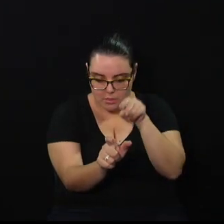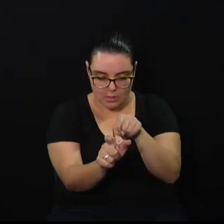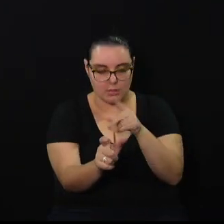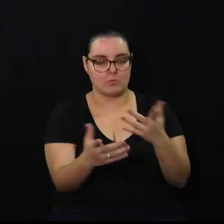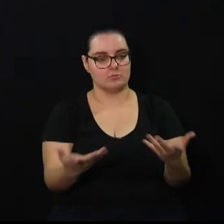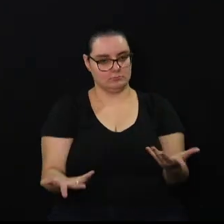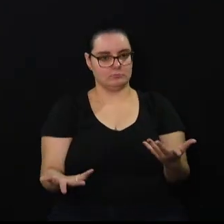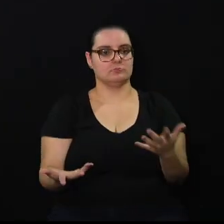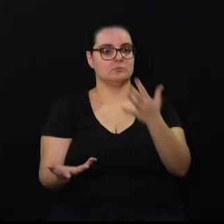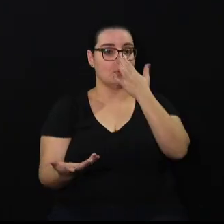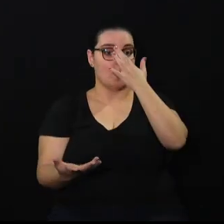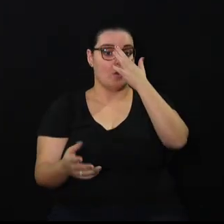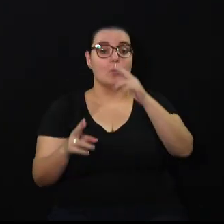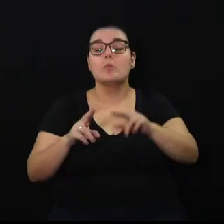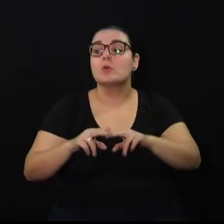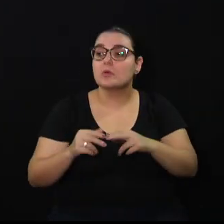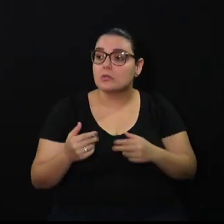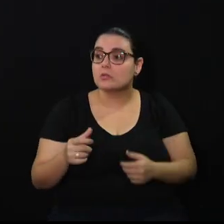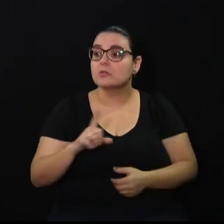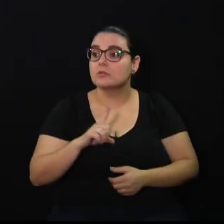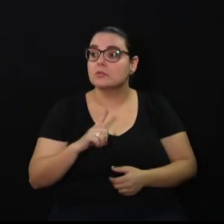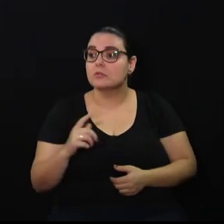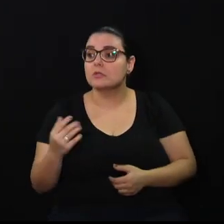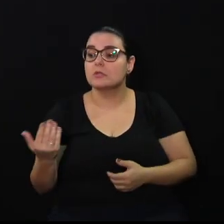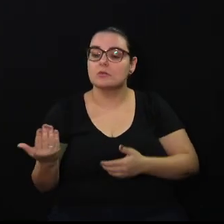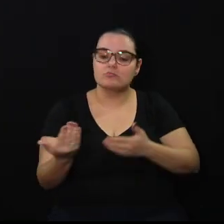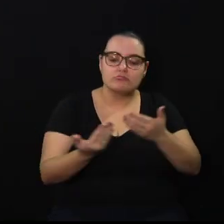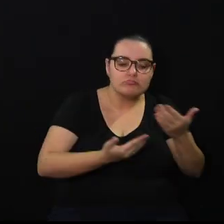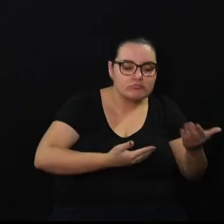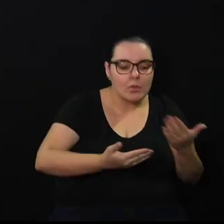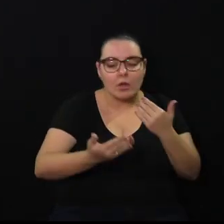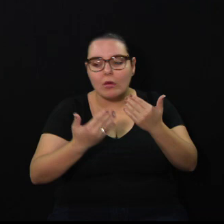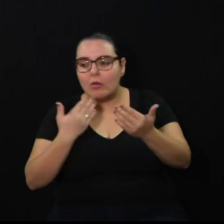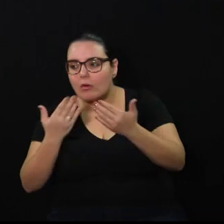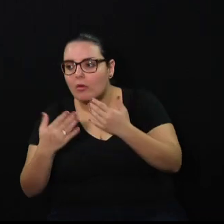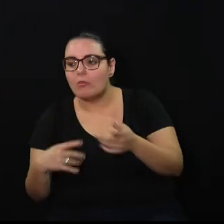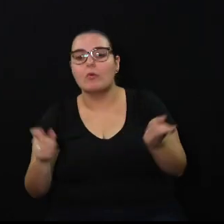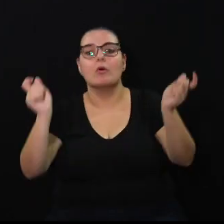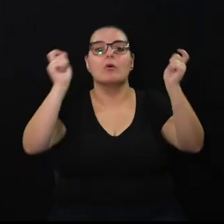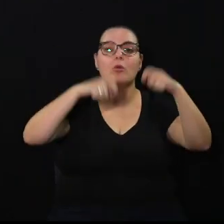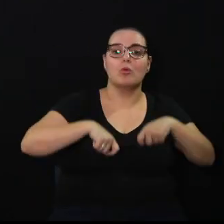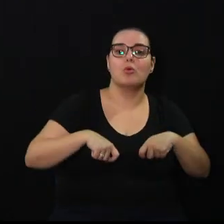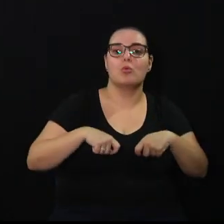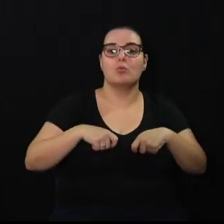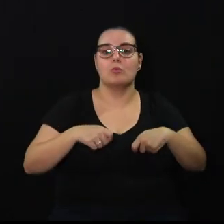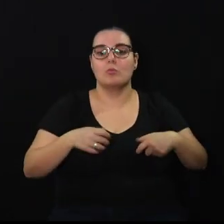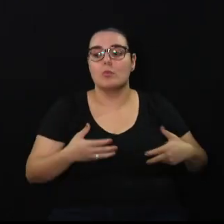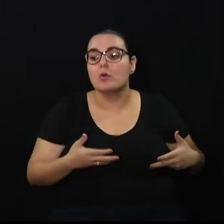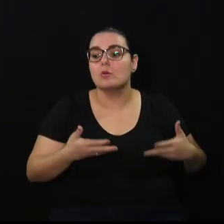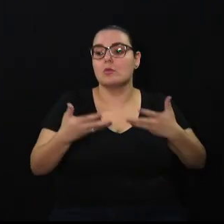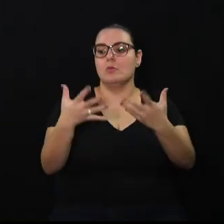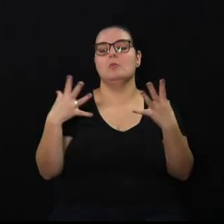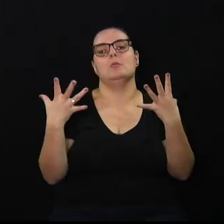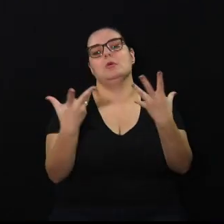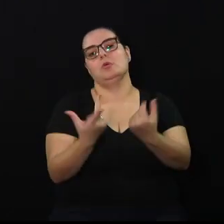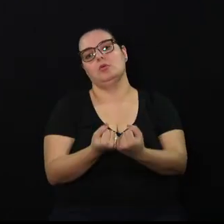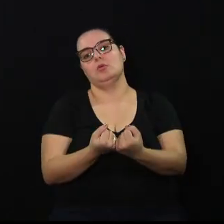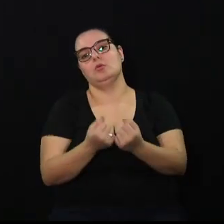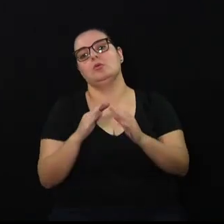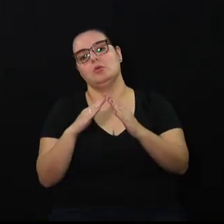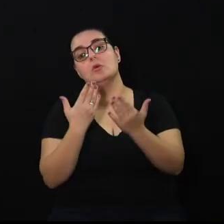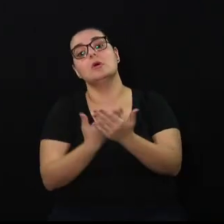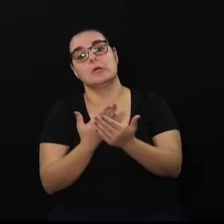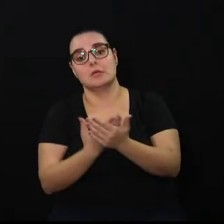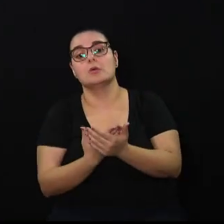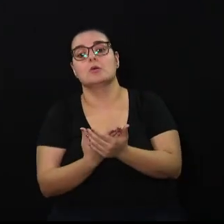isso que existe estas mediações essas capacitações é pra gente levar isso para toda a escola para que